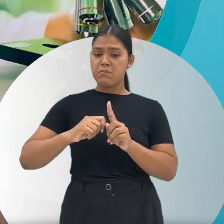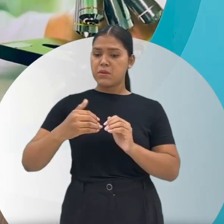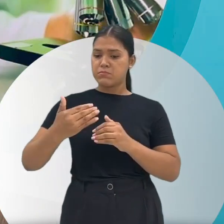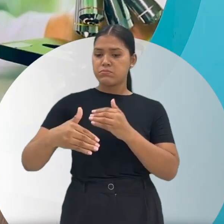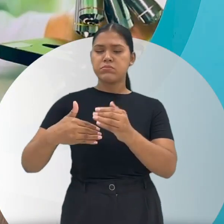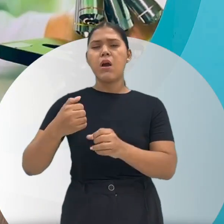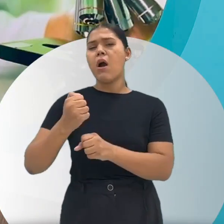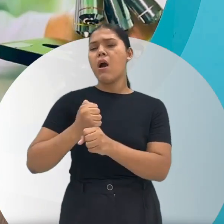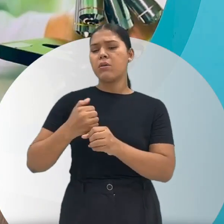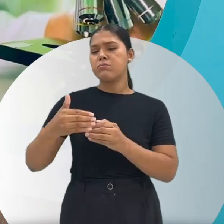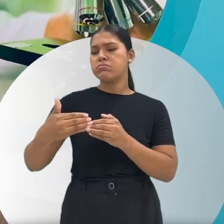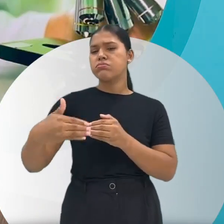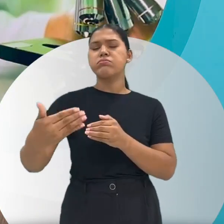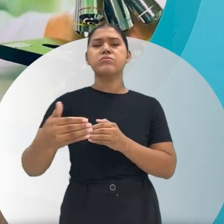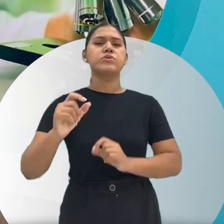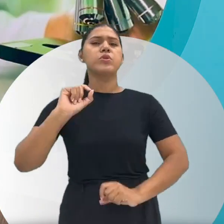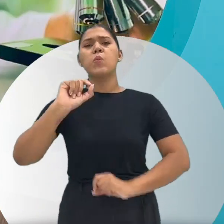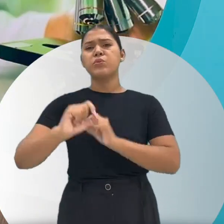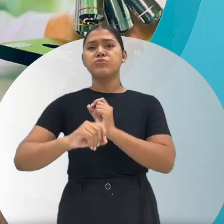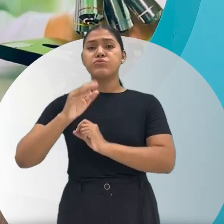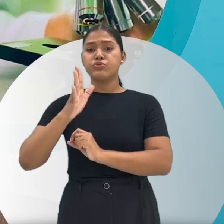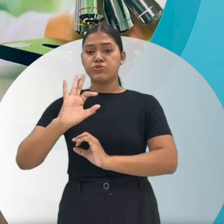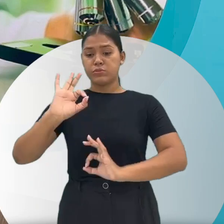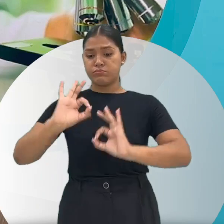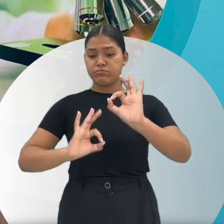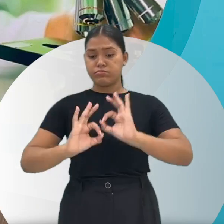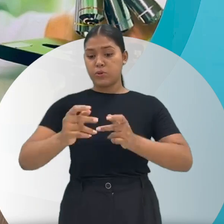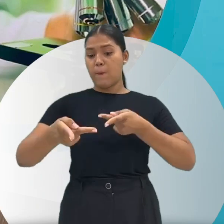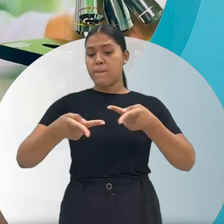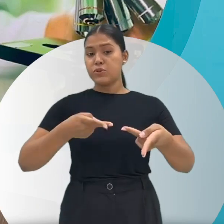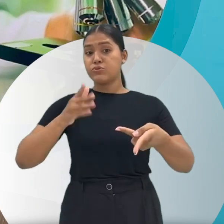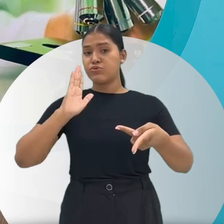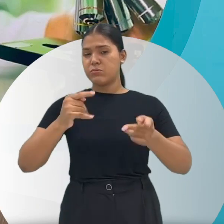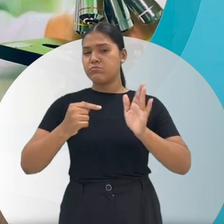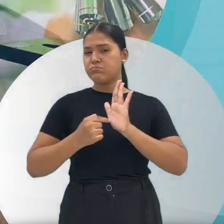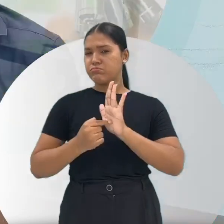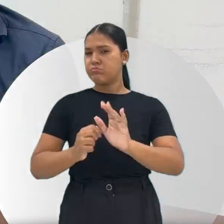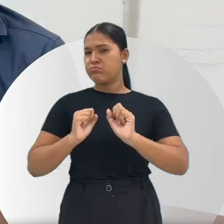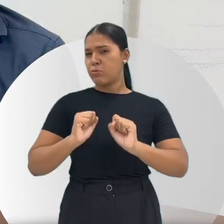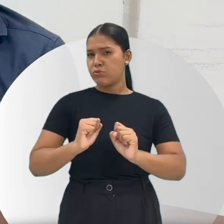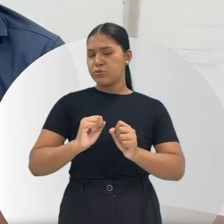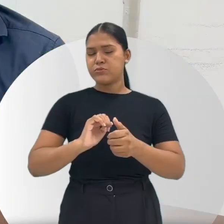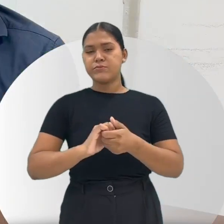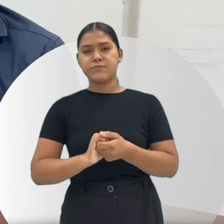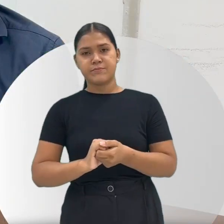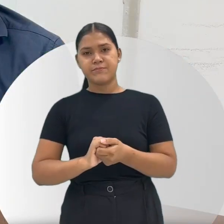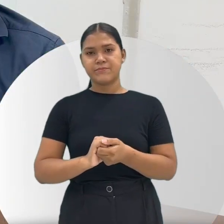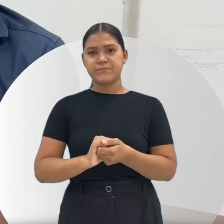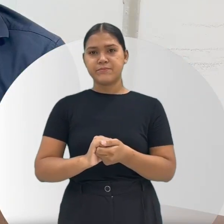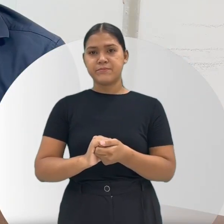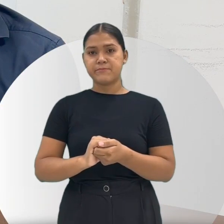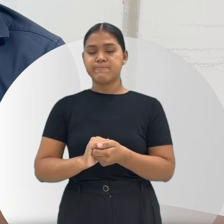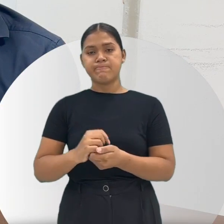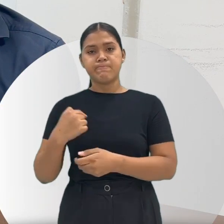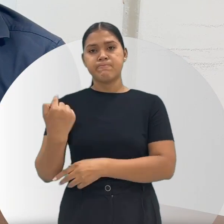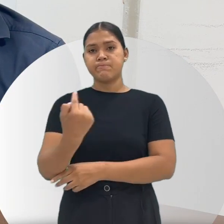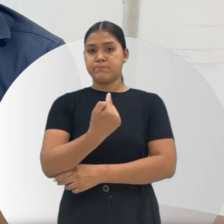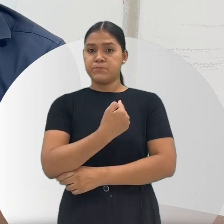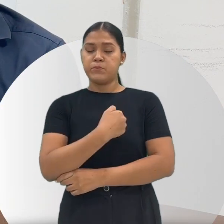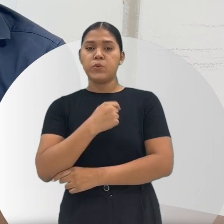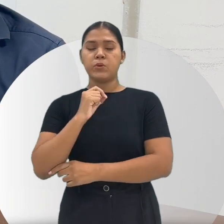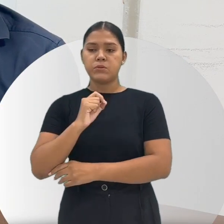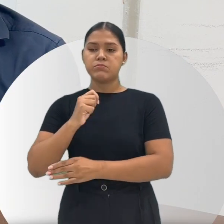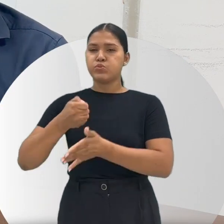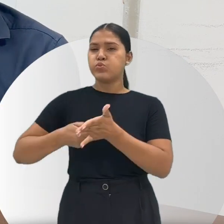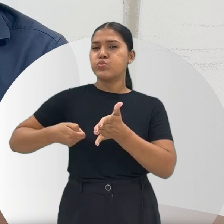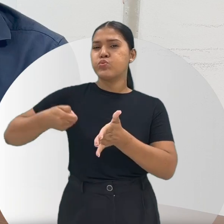anos, o que está planejado que vocês podem já adiantar para a gente? A gente está buscando incisivamente fazer com que o IFRO cumpra uma das metas,